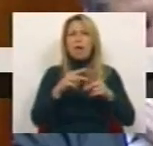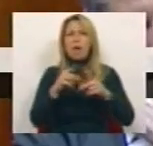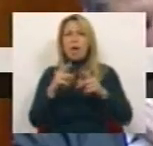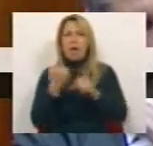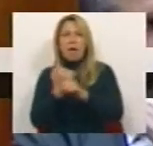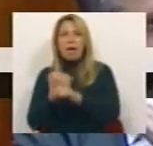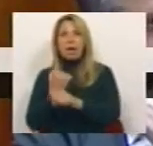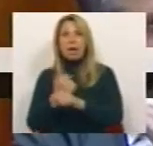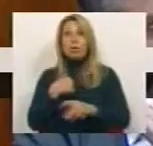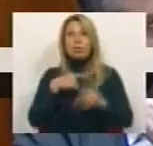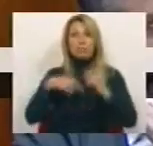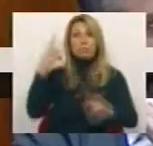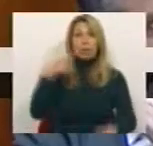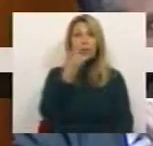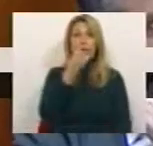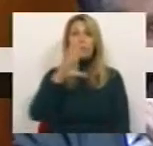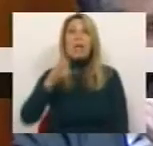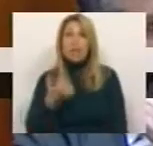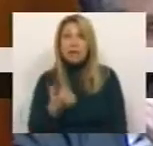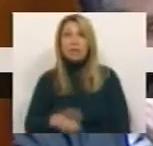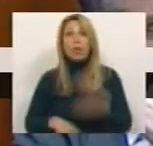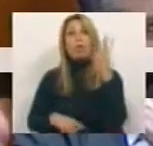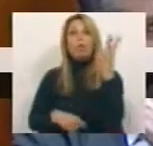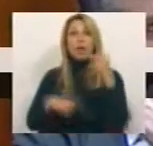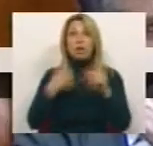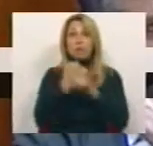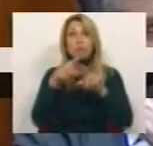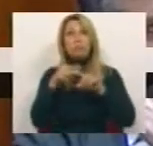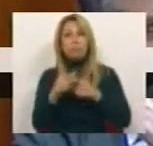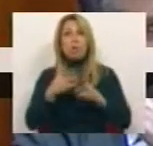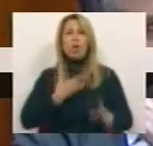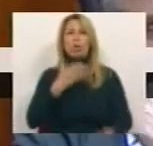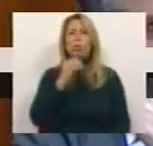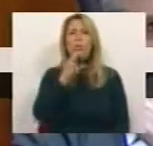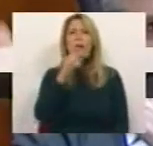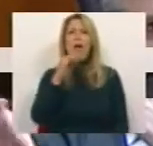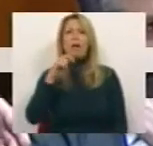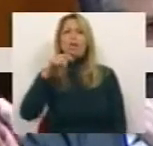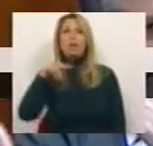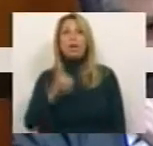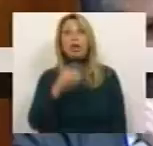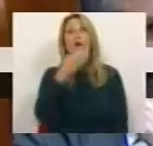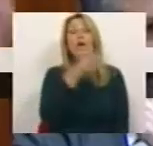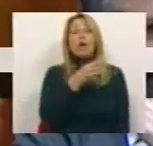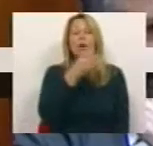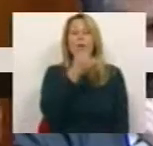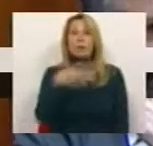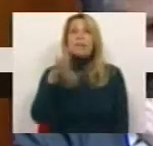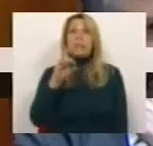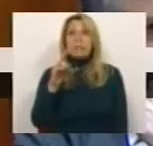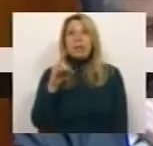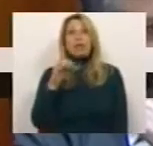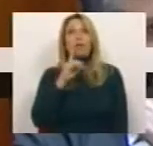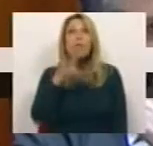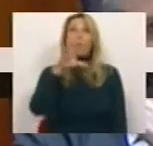2015, 3 docagens feitas, em 2016, 10 docagens feitas, mas o número ideal são 15